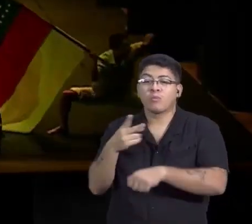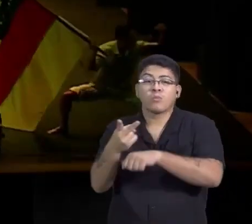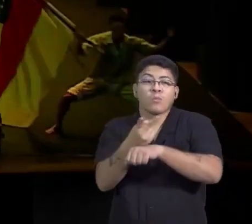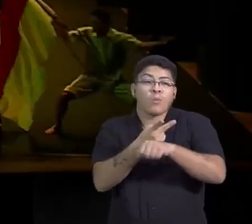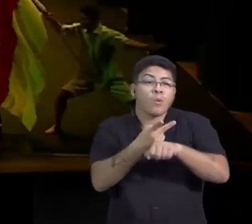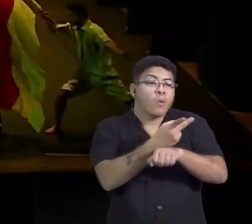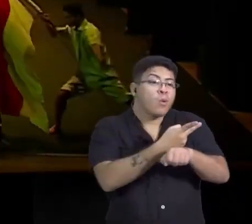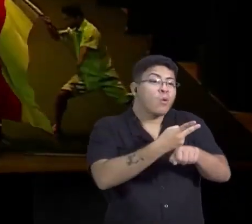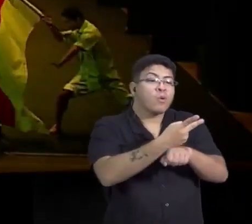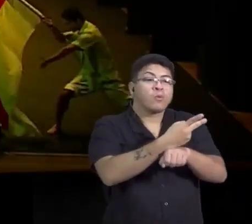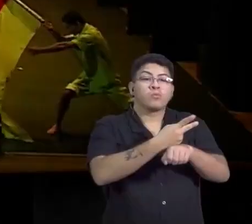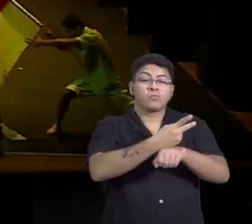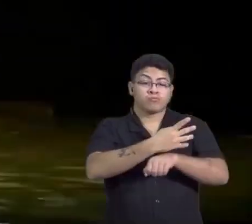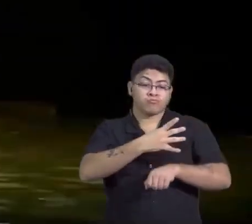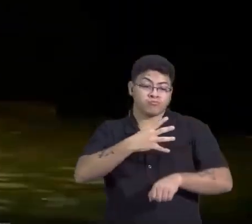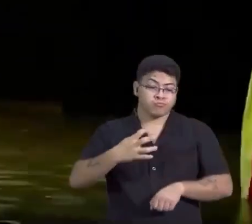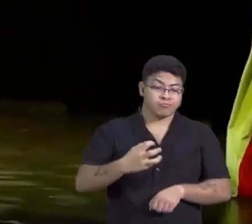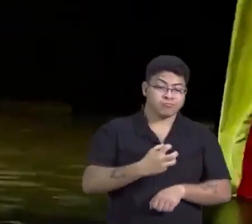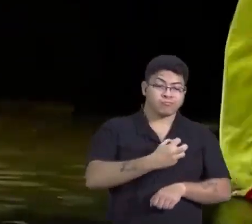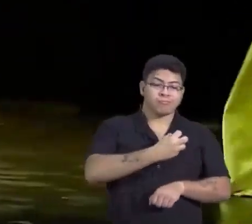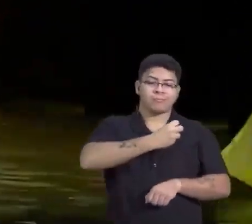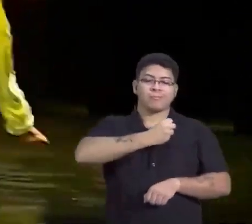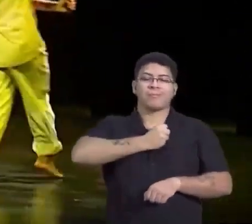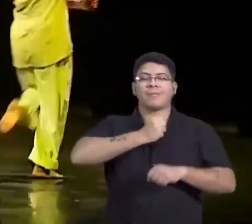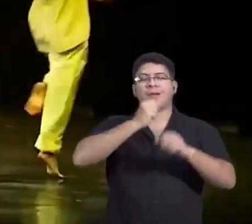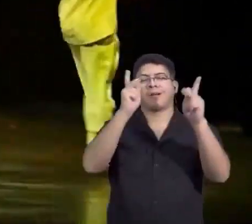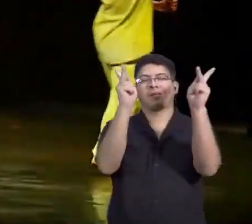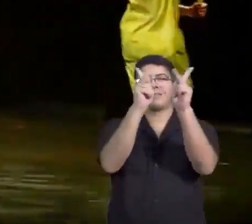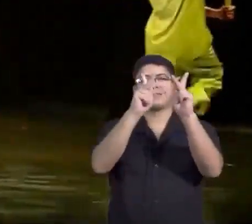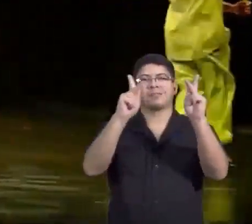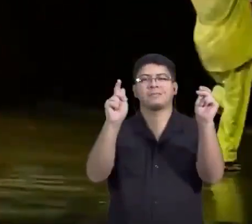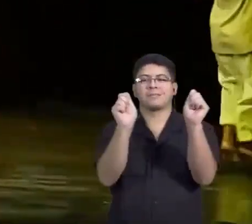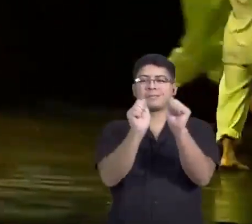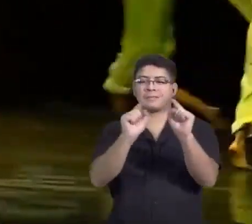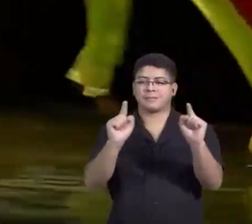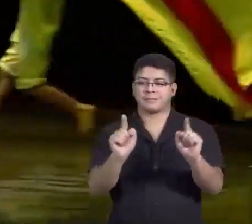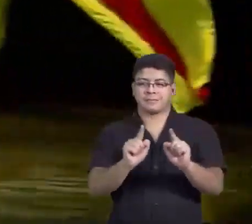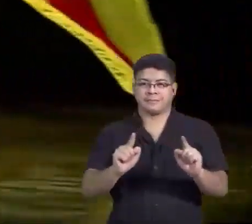lugar pra sobreviver em paz.